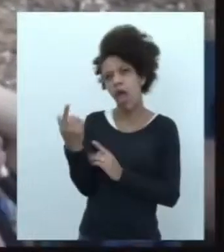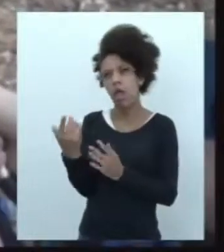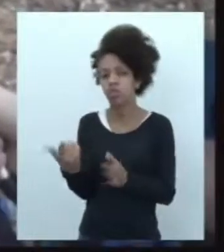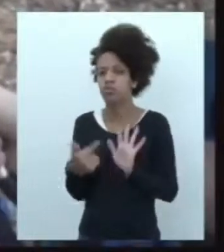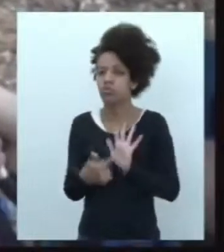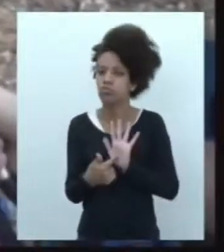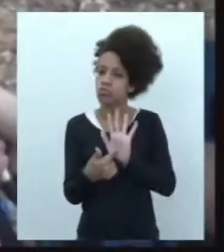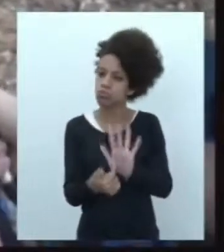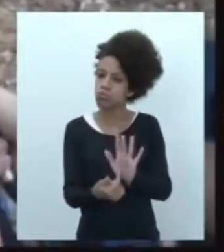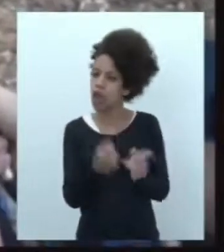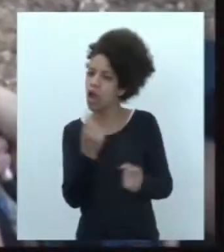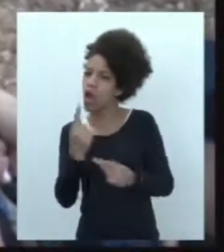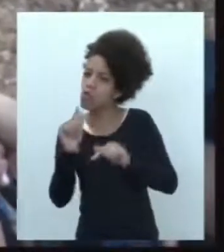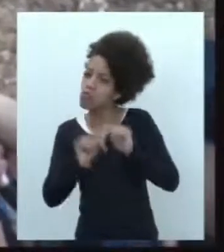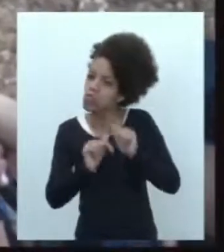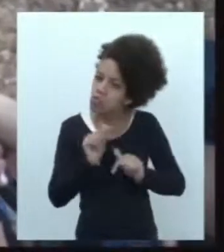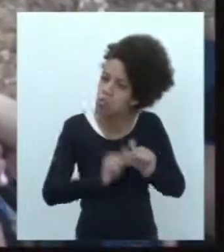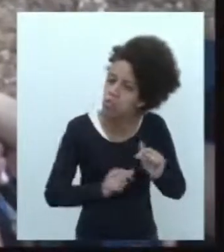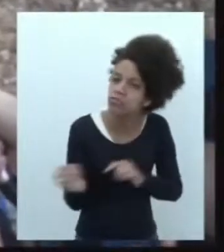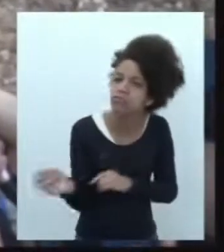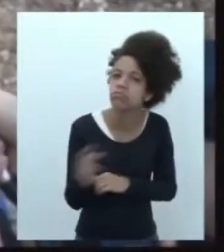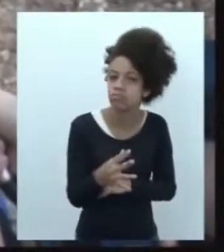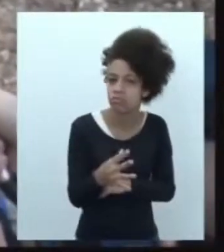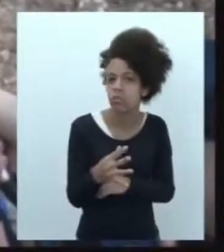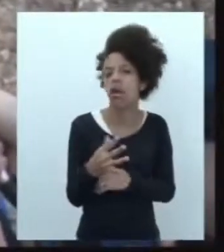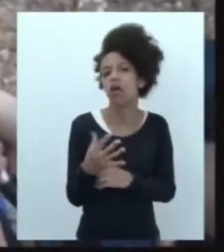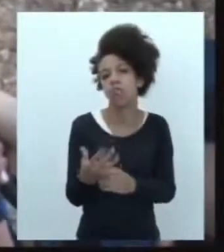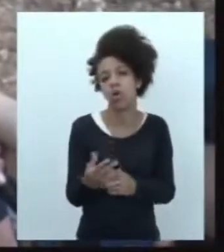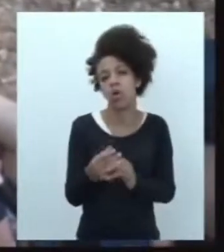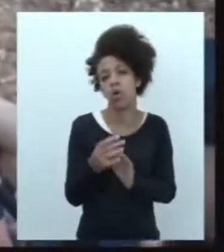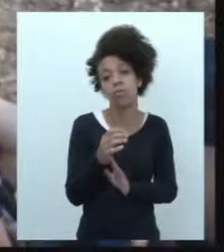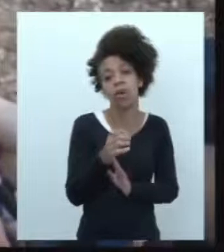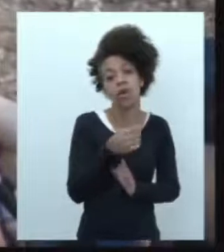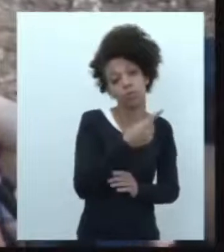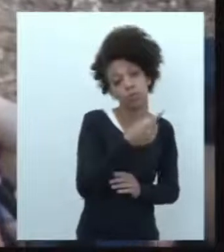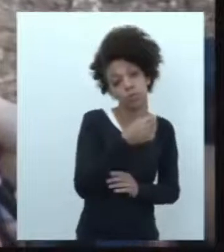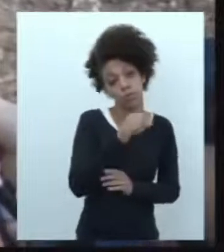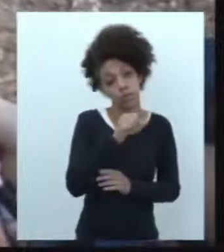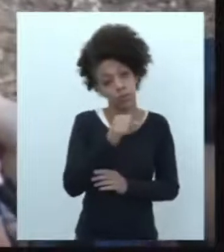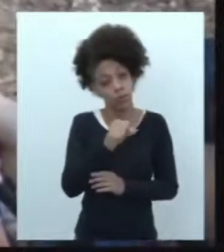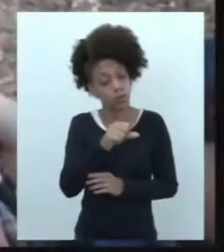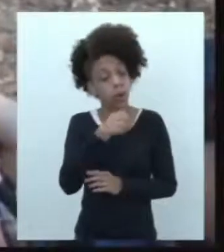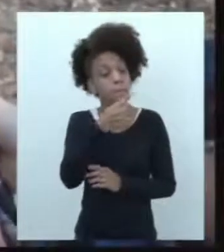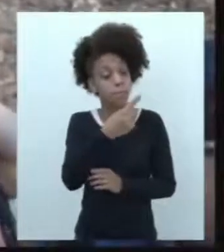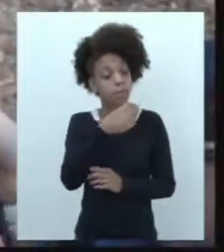trazer alguns instrumentos novos, como foi na década de 80, aquela revolução